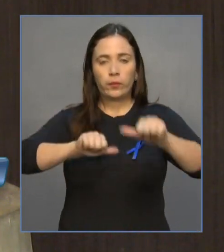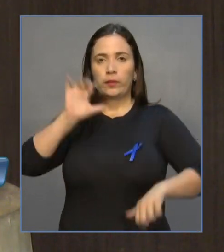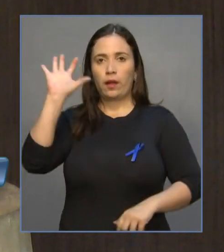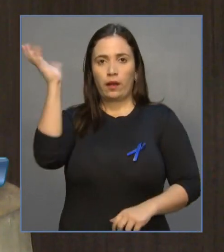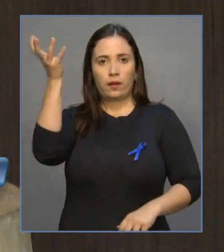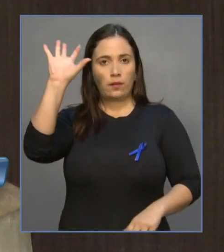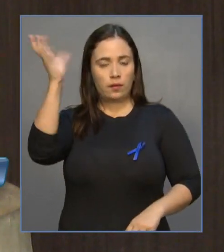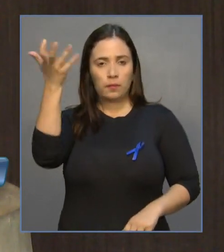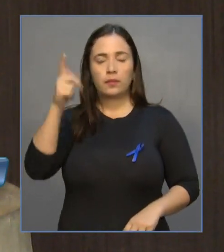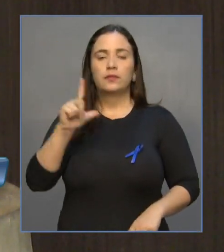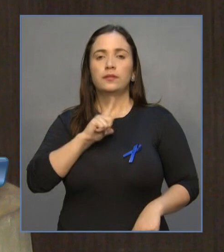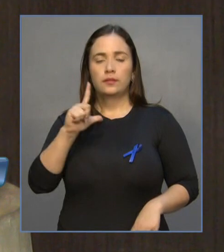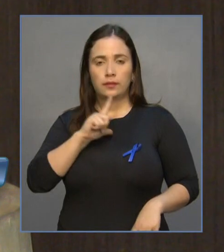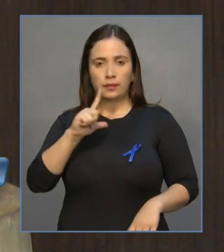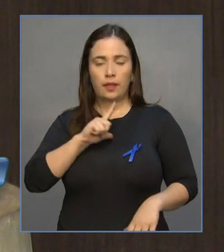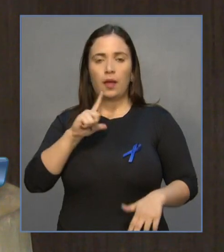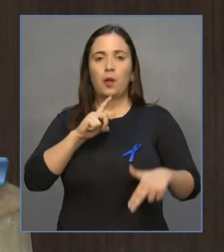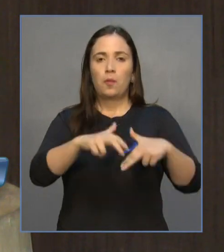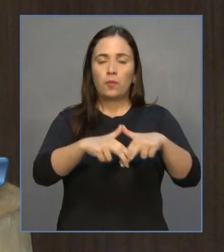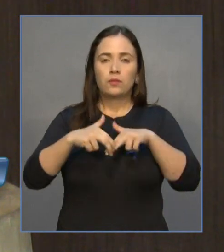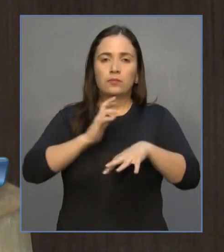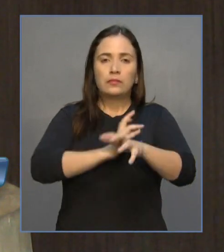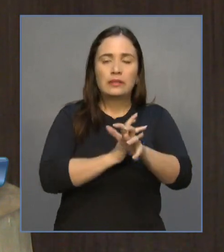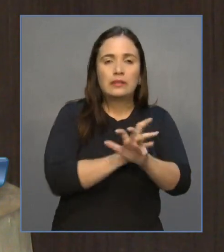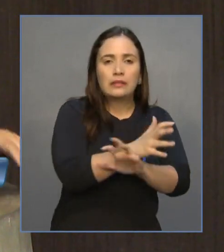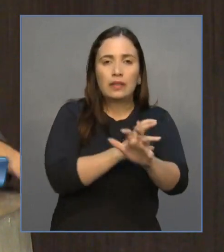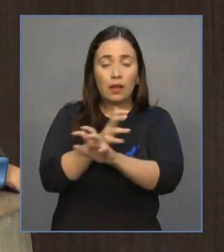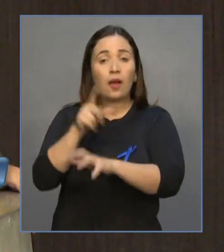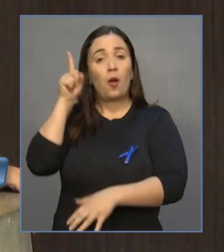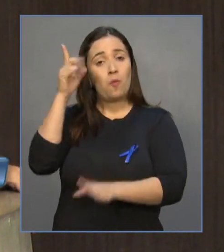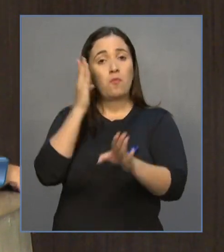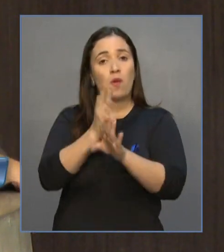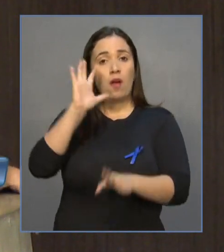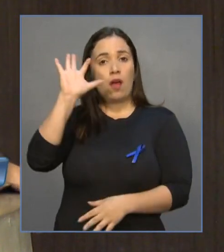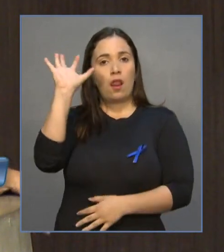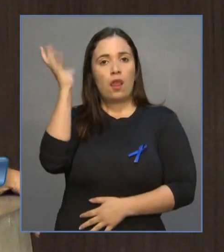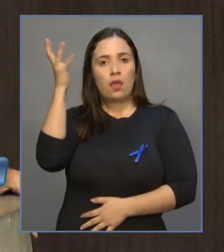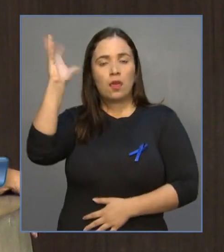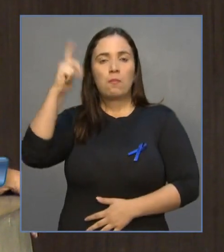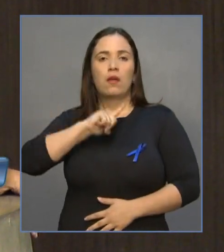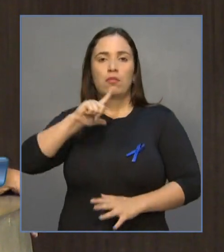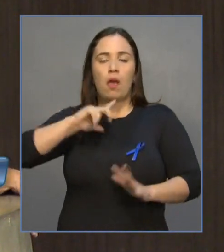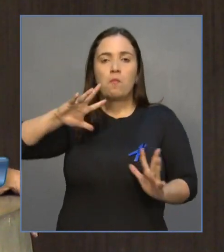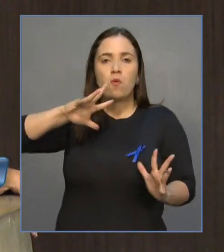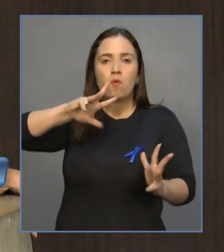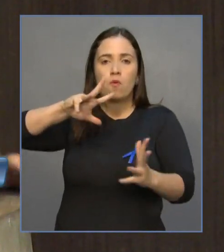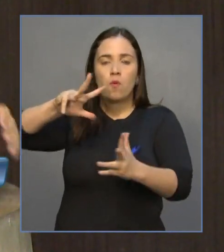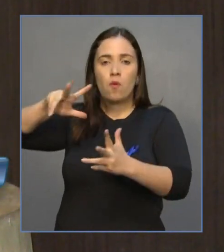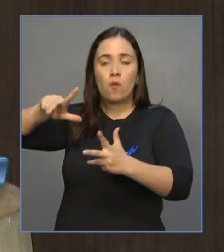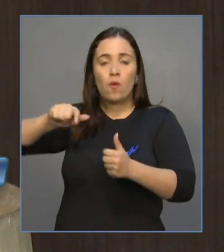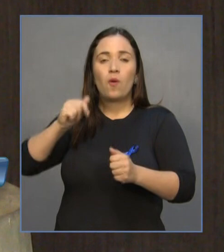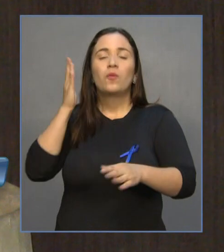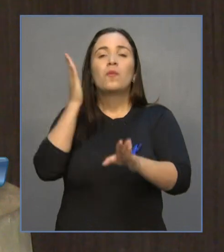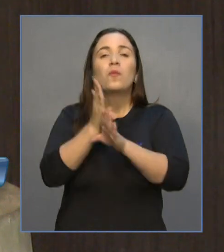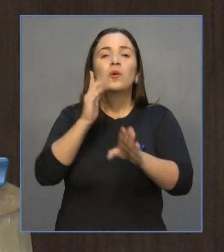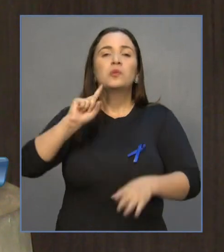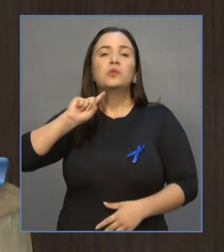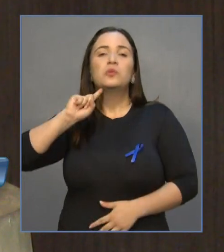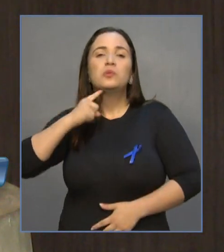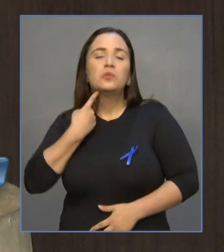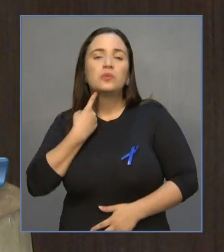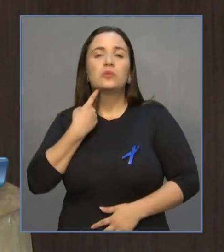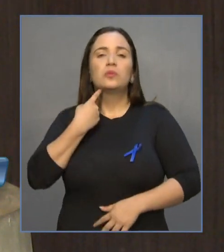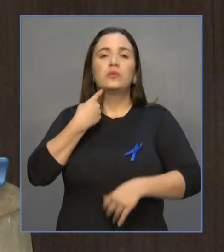climáticas que aumentam eventos extremos. As mudanças climáticas derivadas da queima de combustíveis